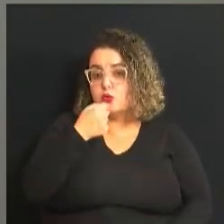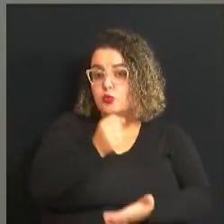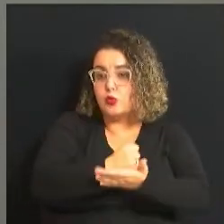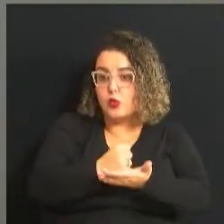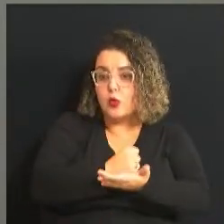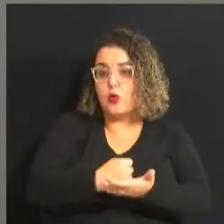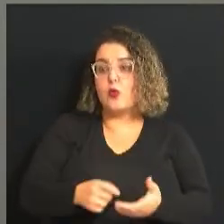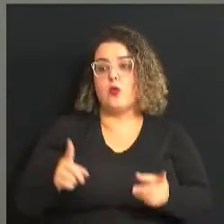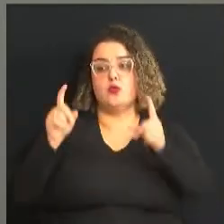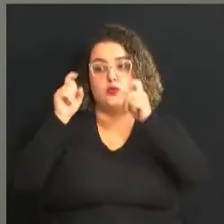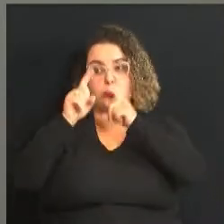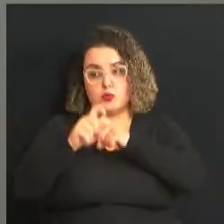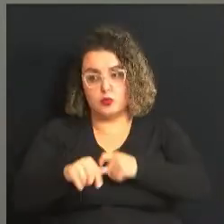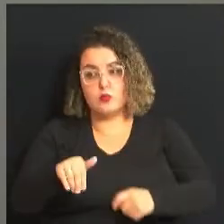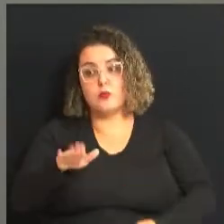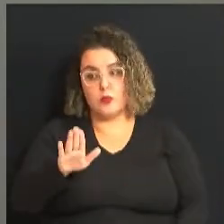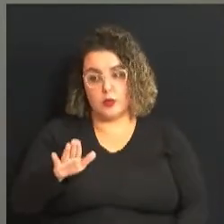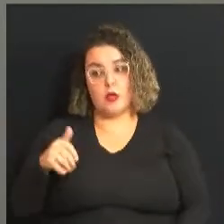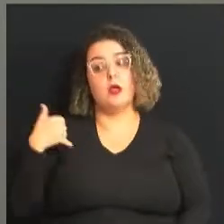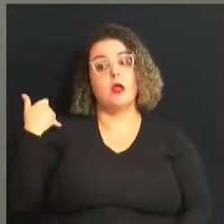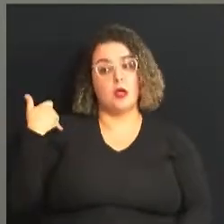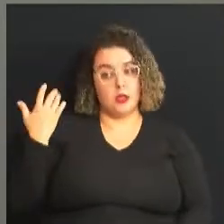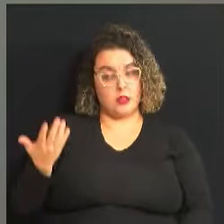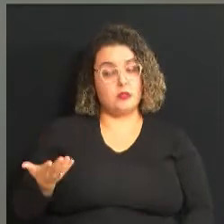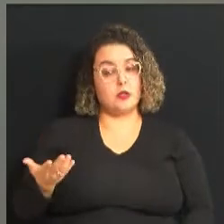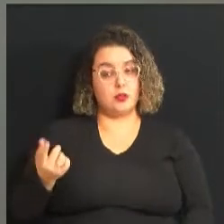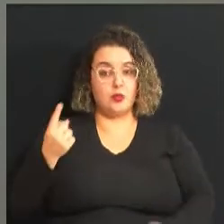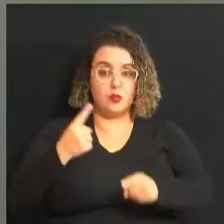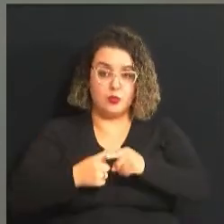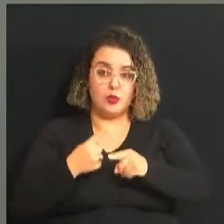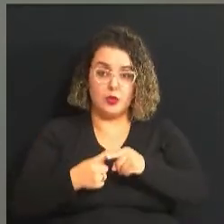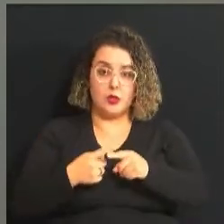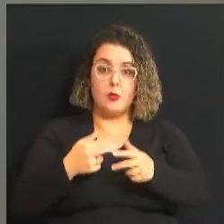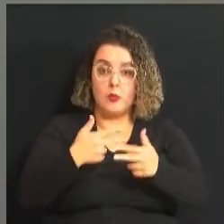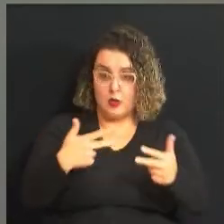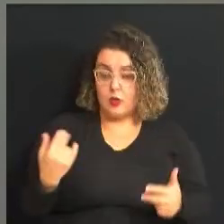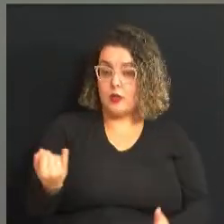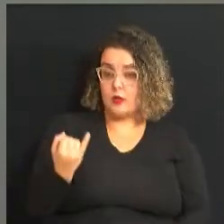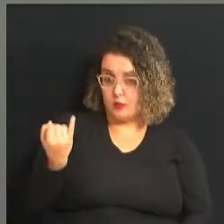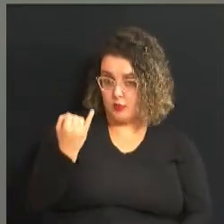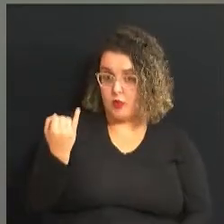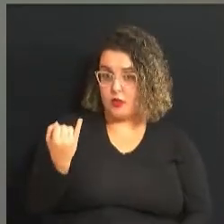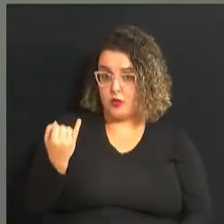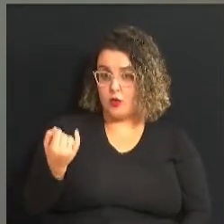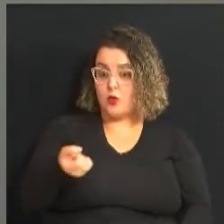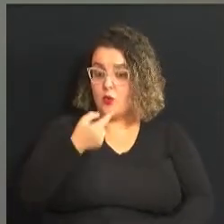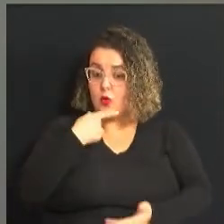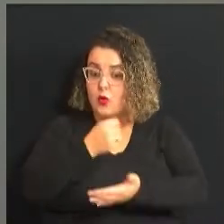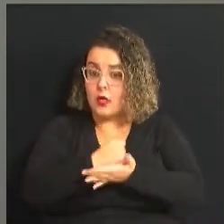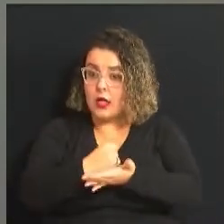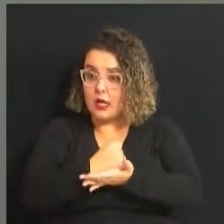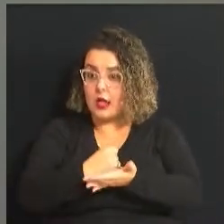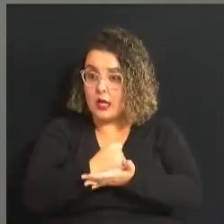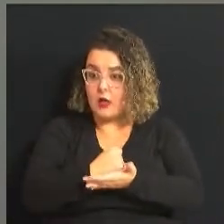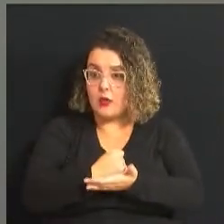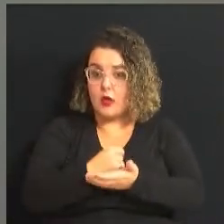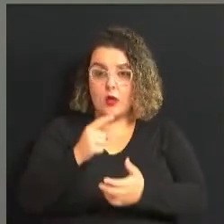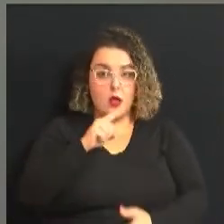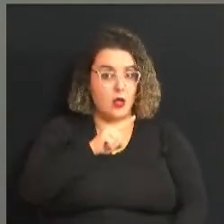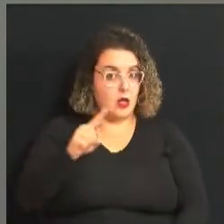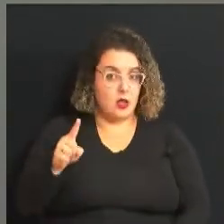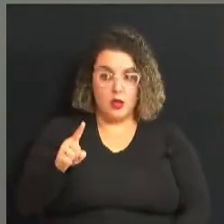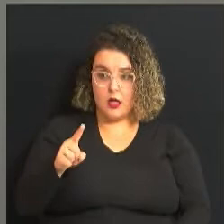que dificulta mais é a idade. Porque uma coisa também importante é que o anticoncepcional, ele não